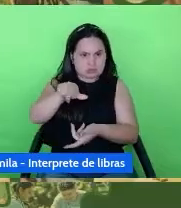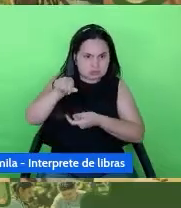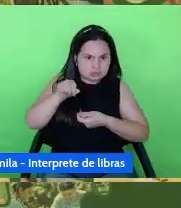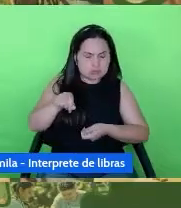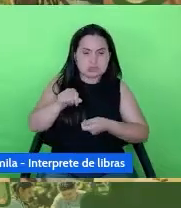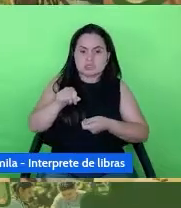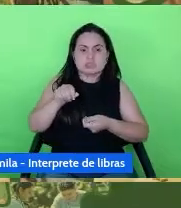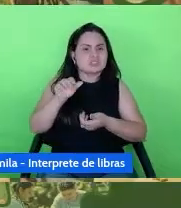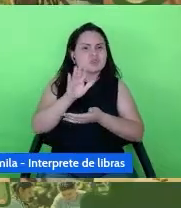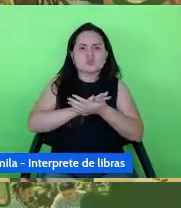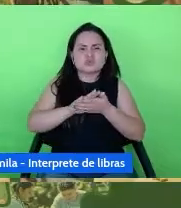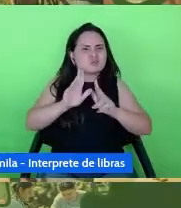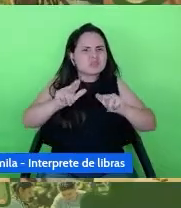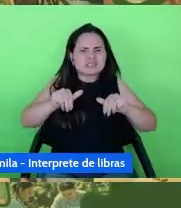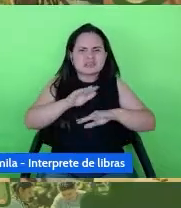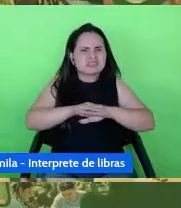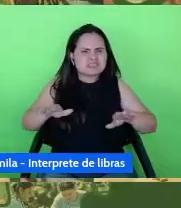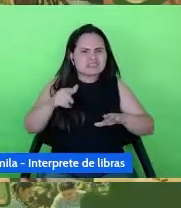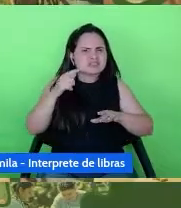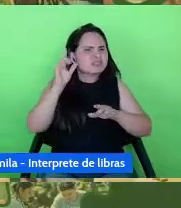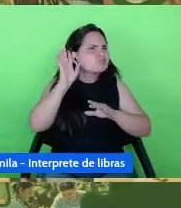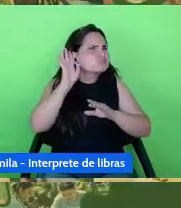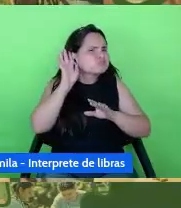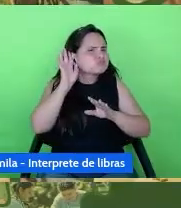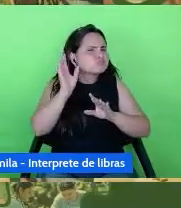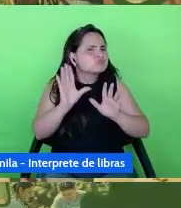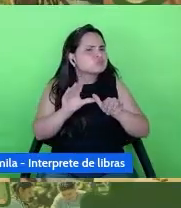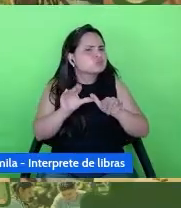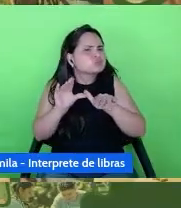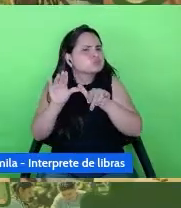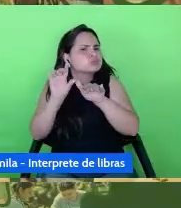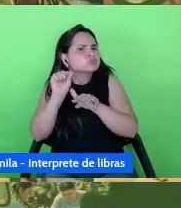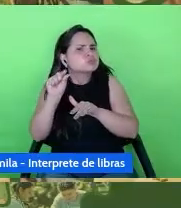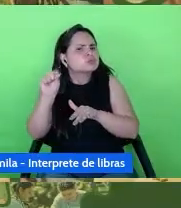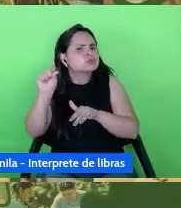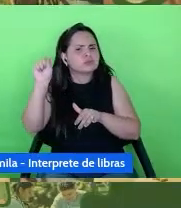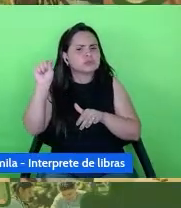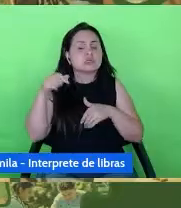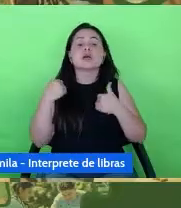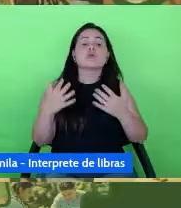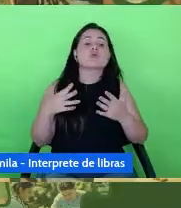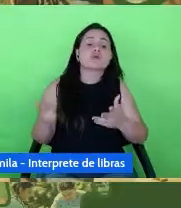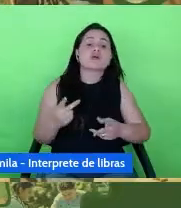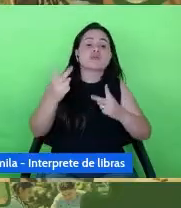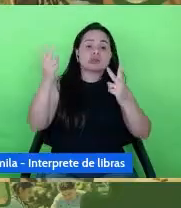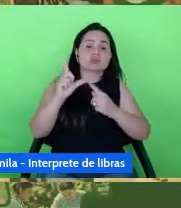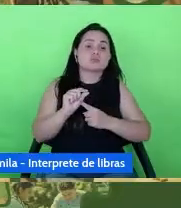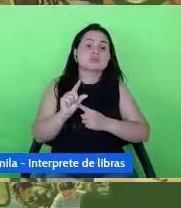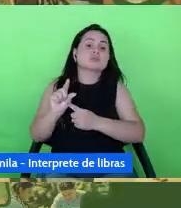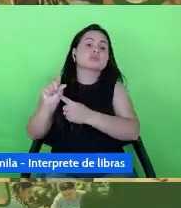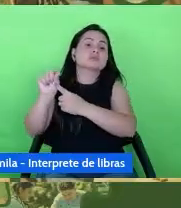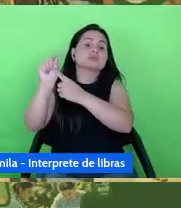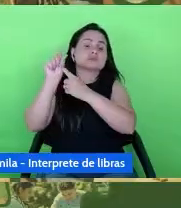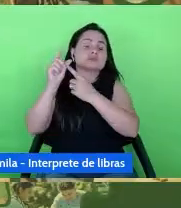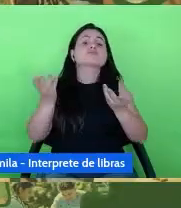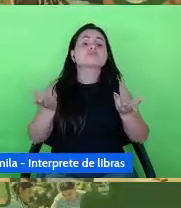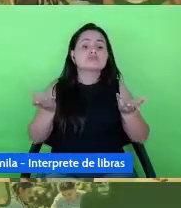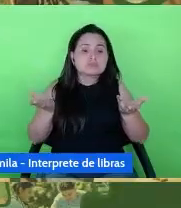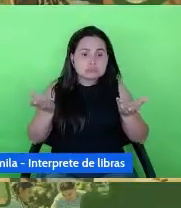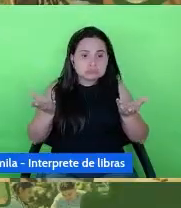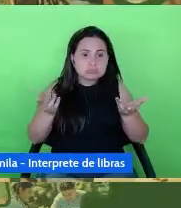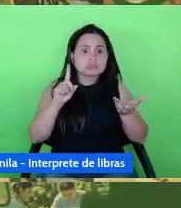ninguém nunca mais vai ouvir o som dos passarinhos cantando? Qual é o valor dos passarinhos cantando? Esse valor